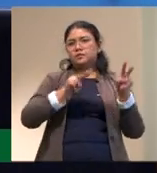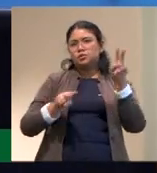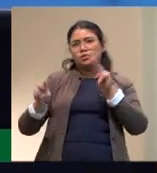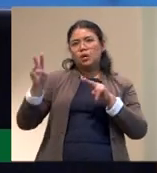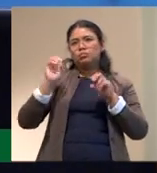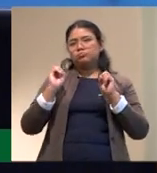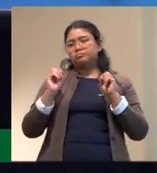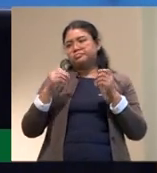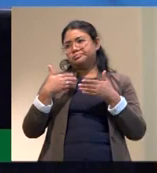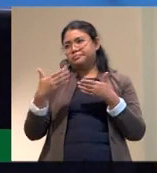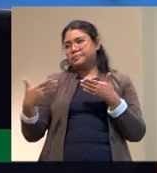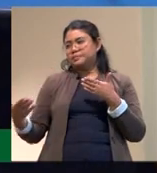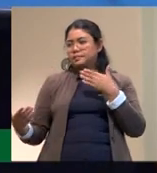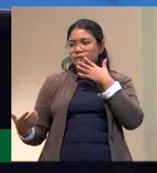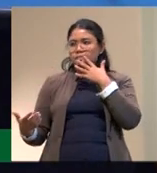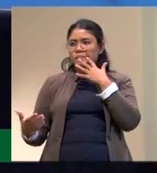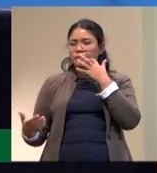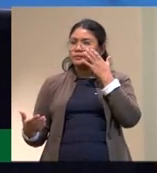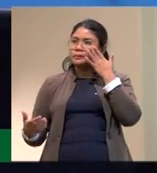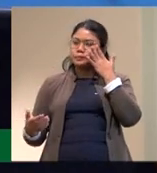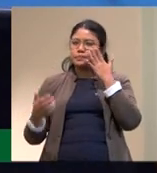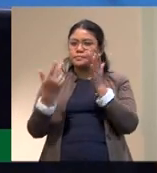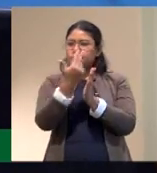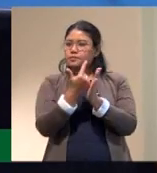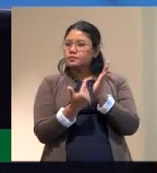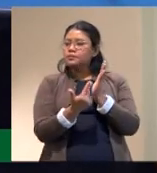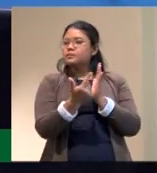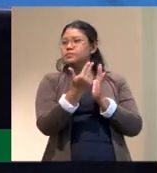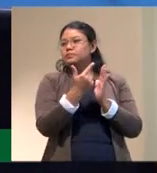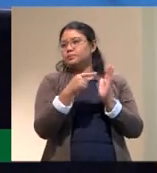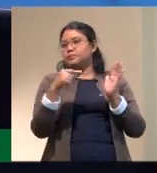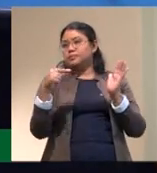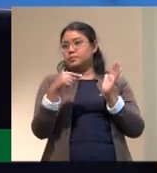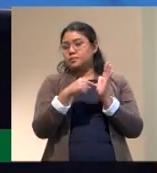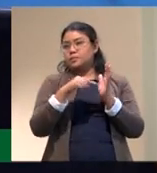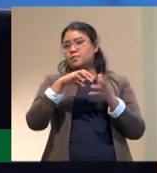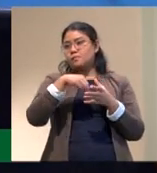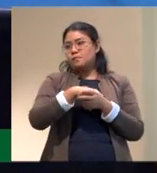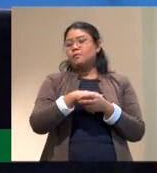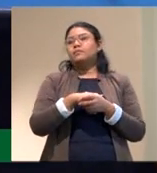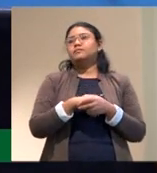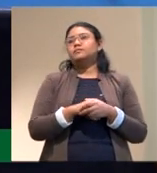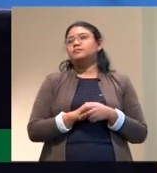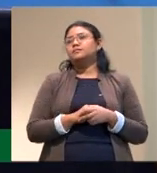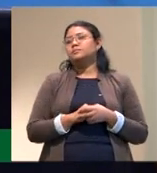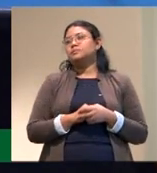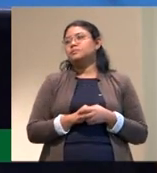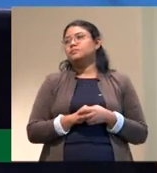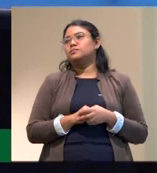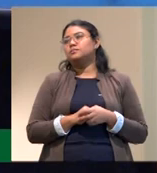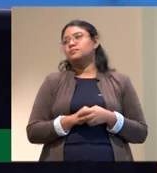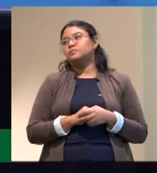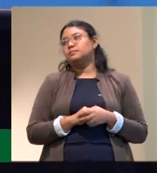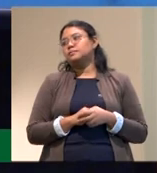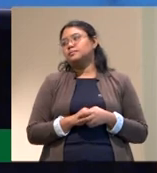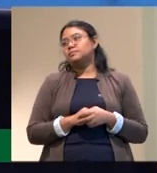enfim. Exercícios grafomotores imperavam, desenhos prontos imperavam, né?